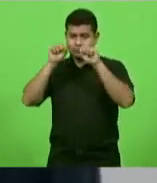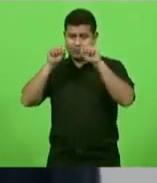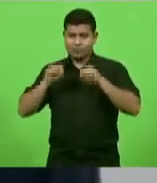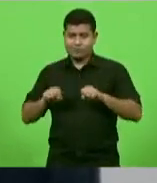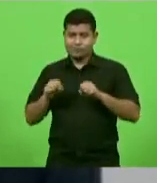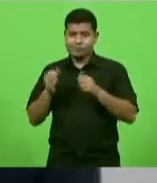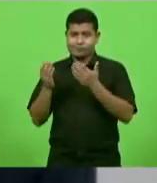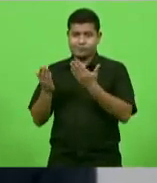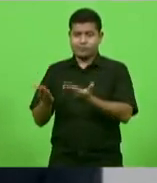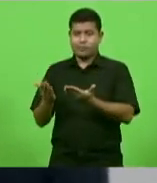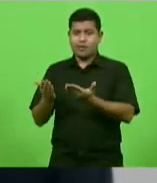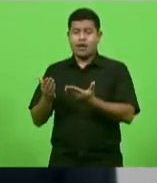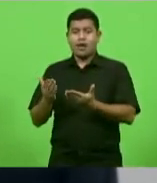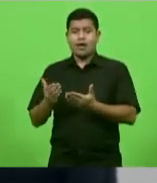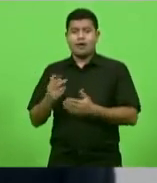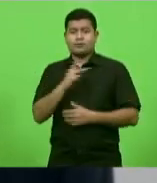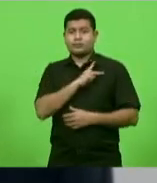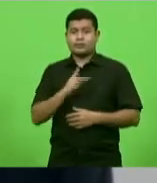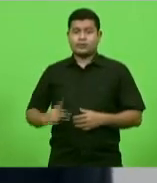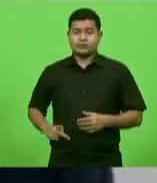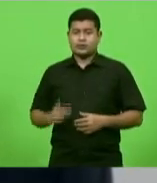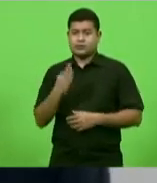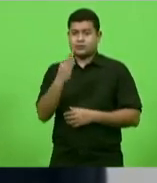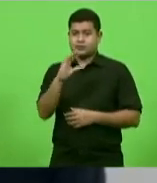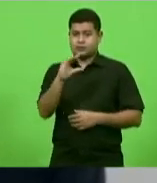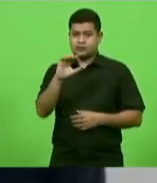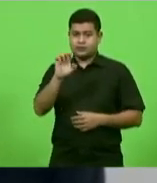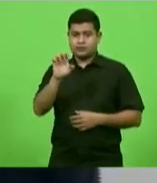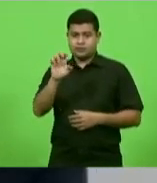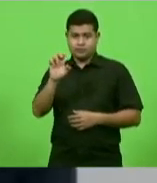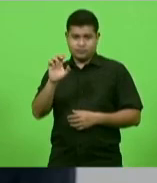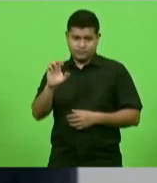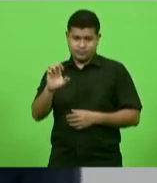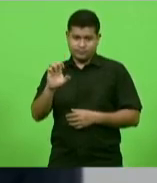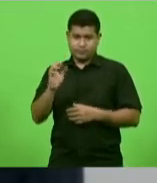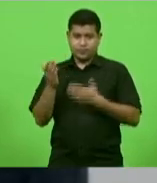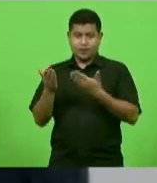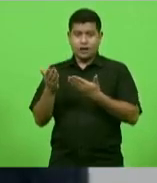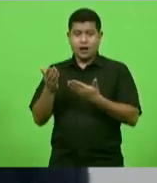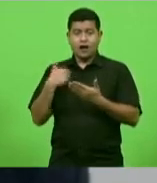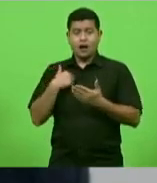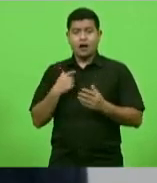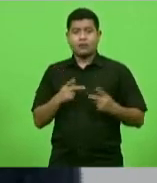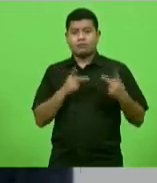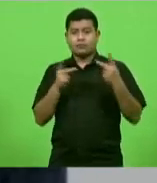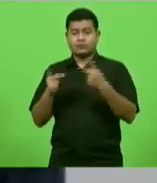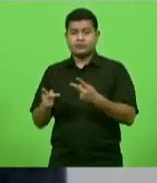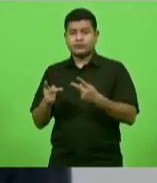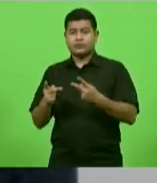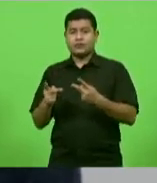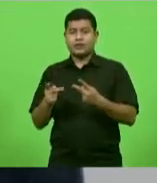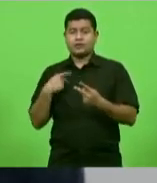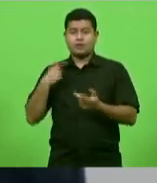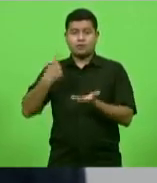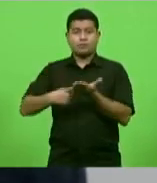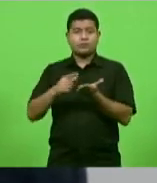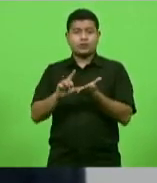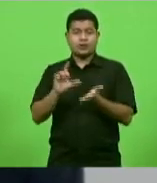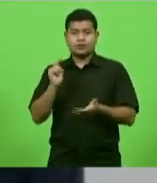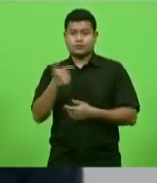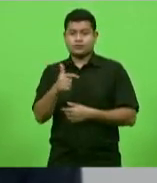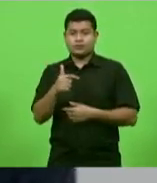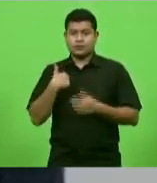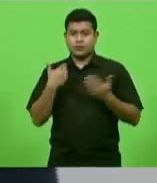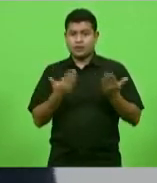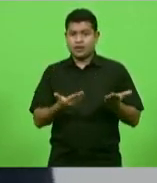do Tribunal de Contas, que dias antecedentes à consulta informal realizada pelo senhor governador, teria sido questionado